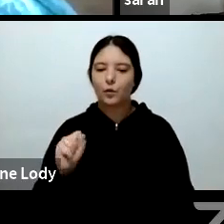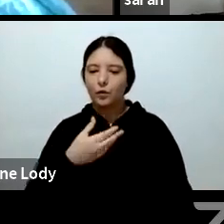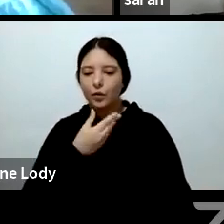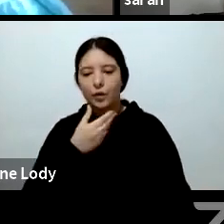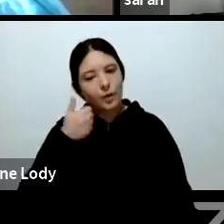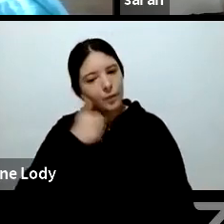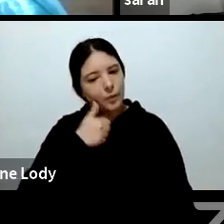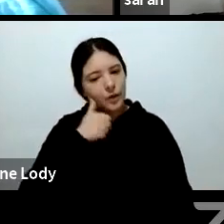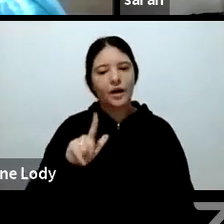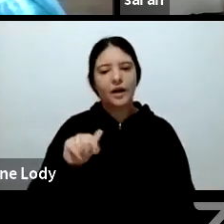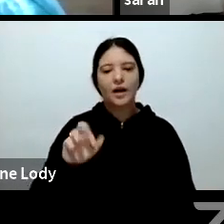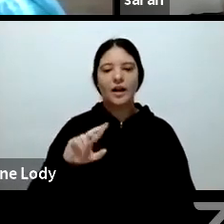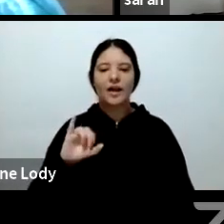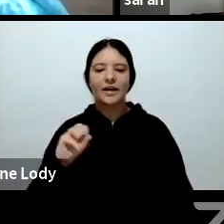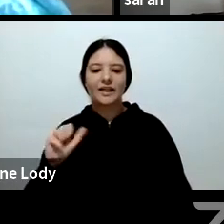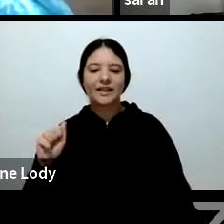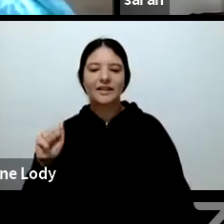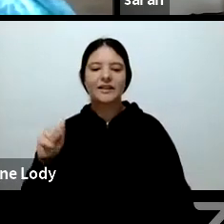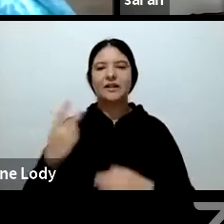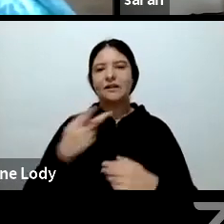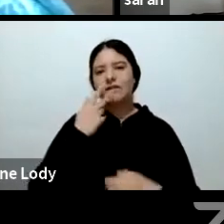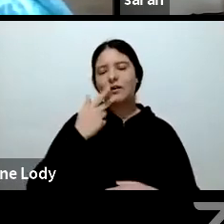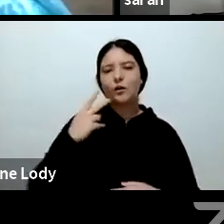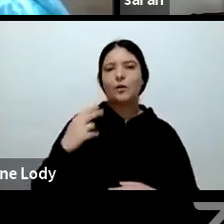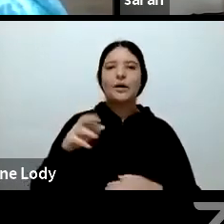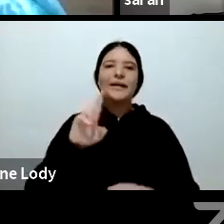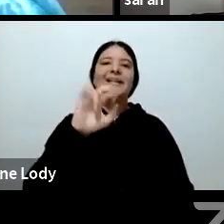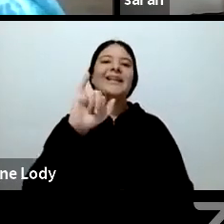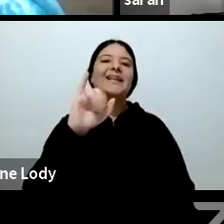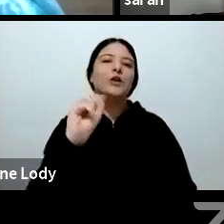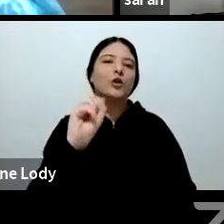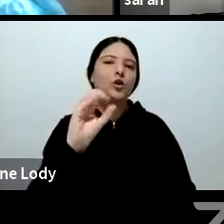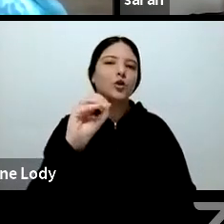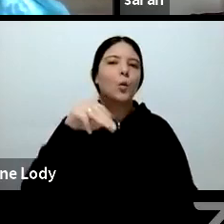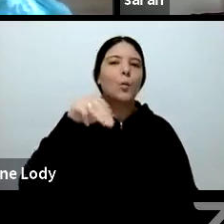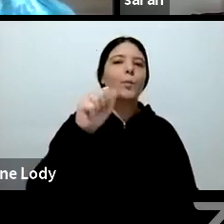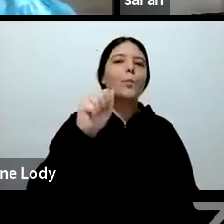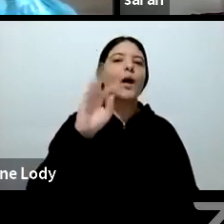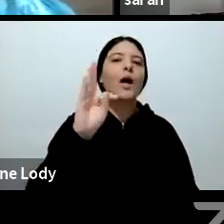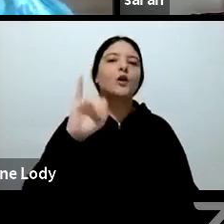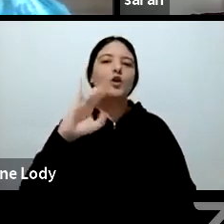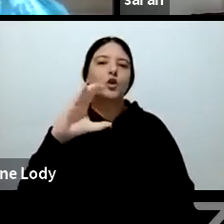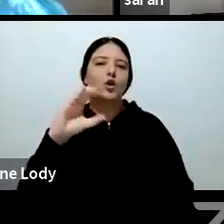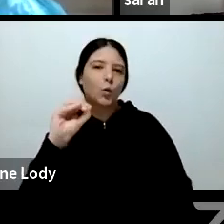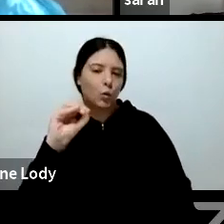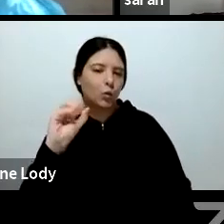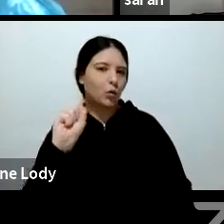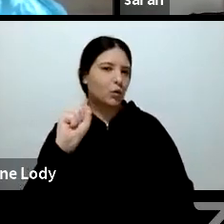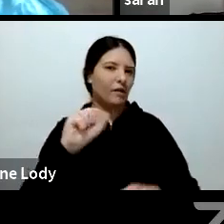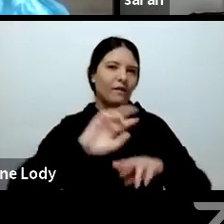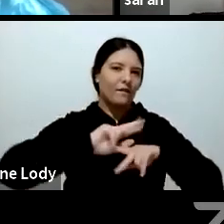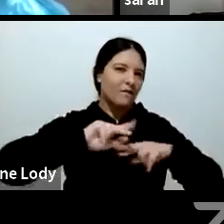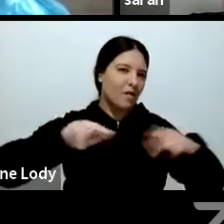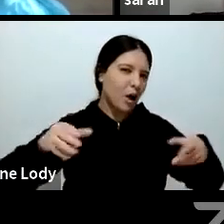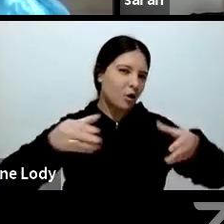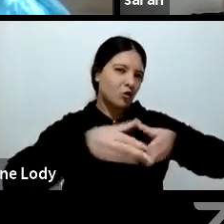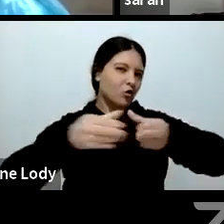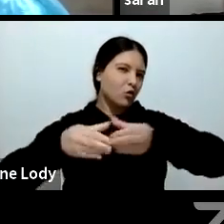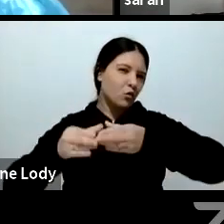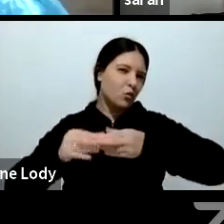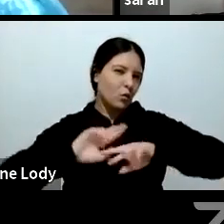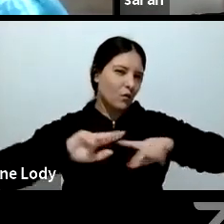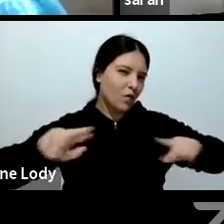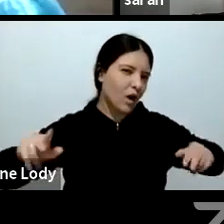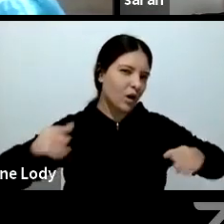esse olhar rizomático para a ciência, né, a ciência como constituída de vários rizomas, vários bulbos, né,